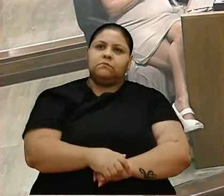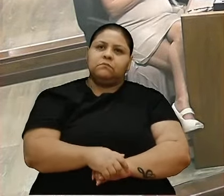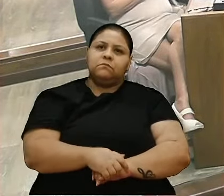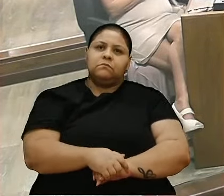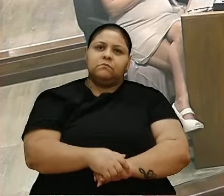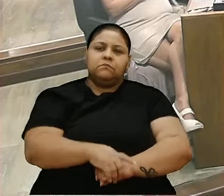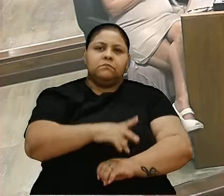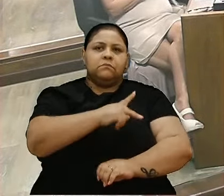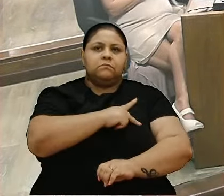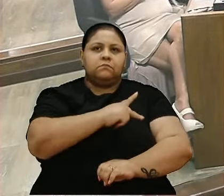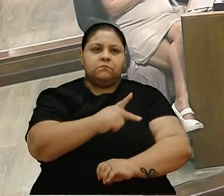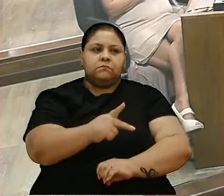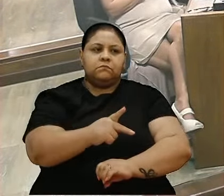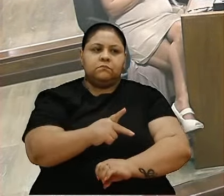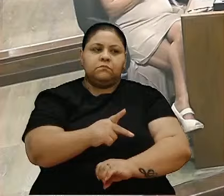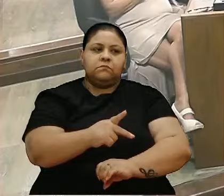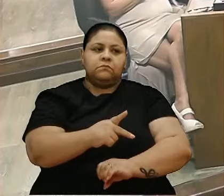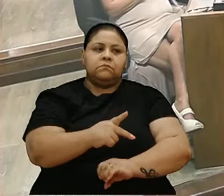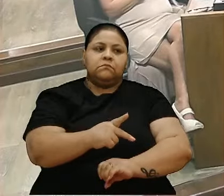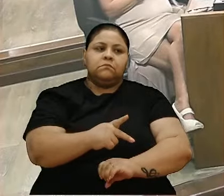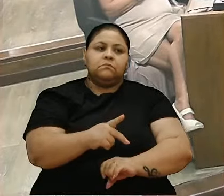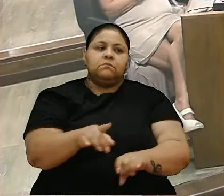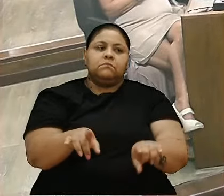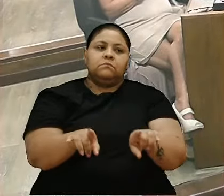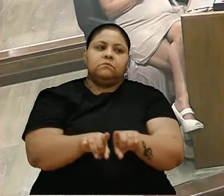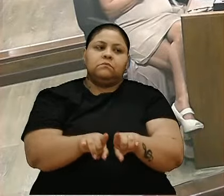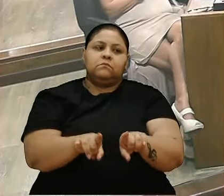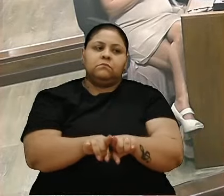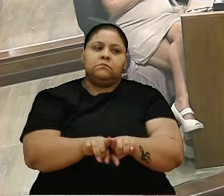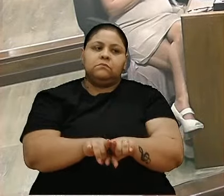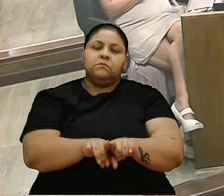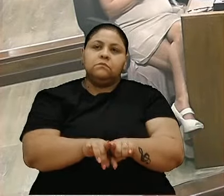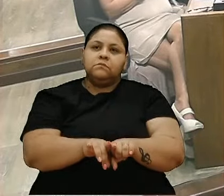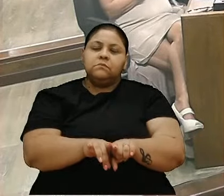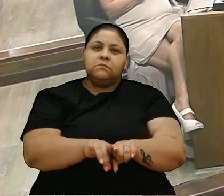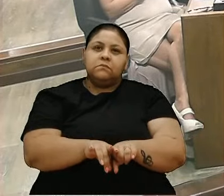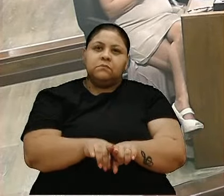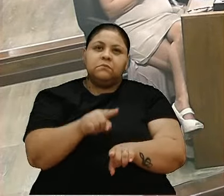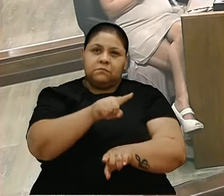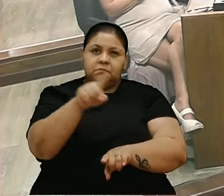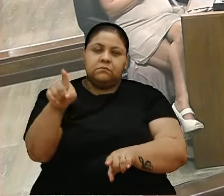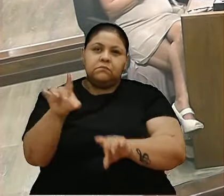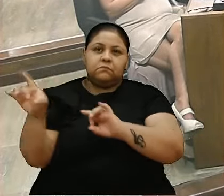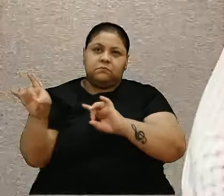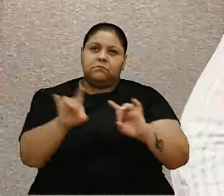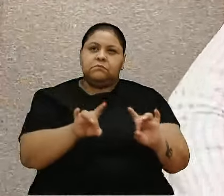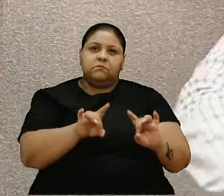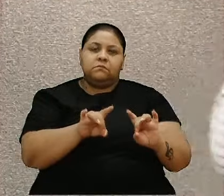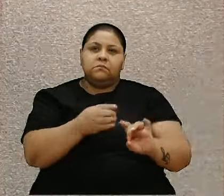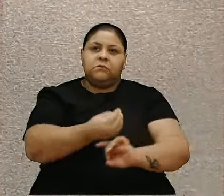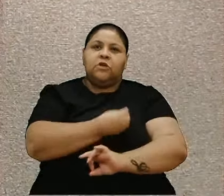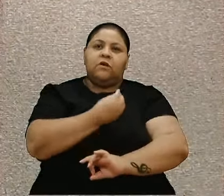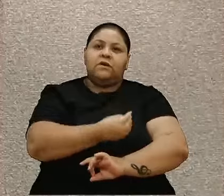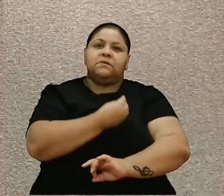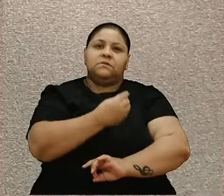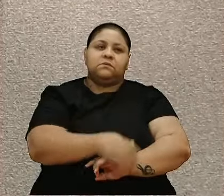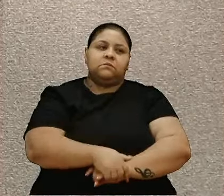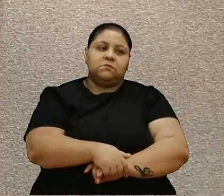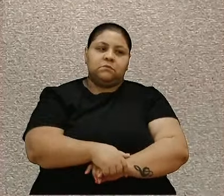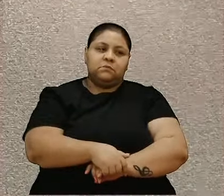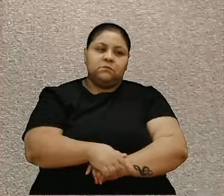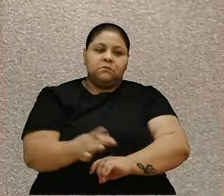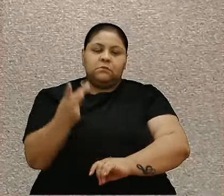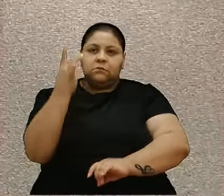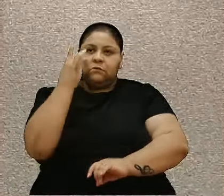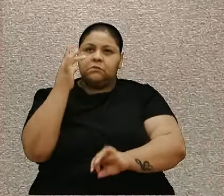Senhor presidente, nobres colegas, você que nos acompanha aqui ao vivo e presencialmente